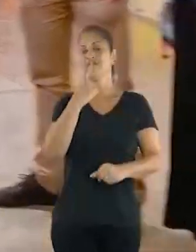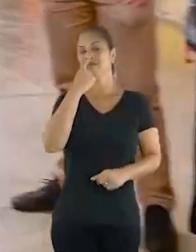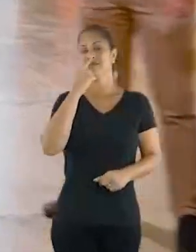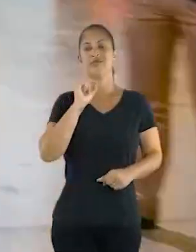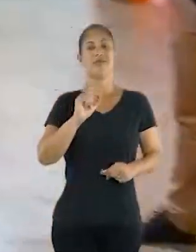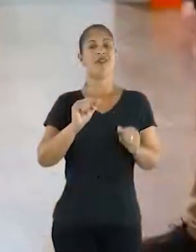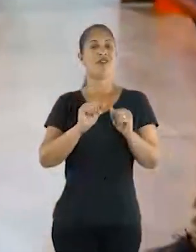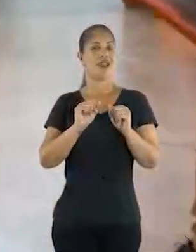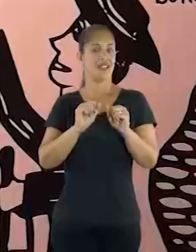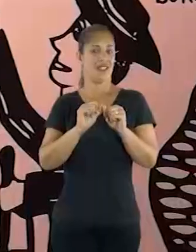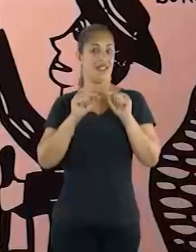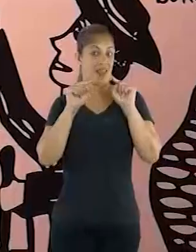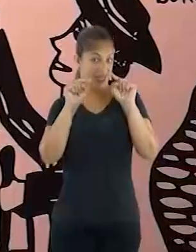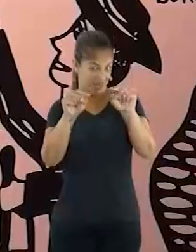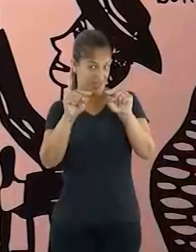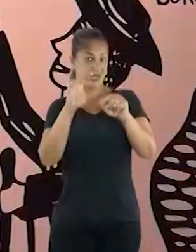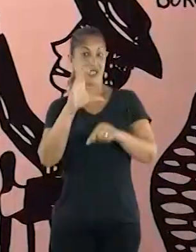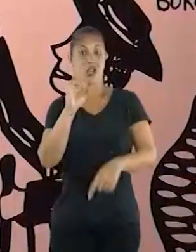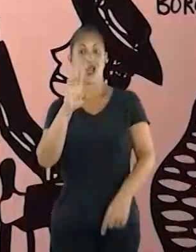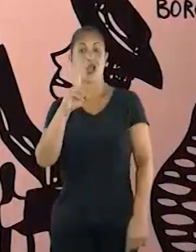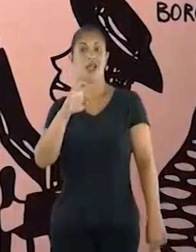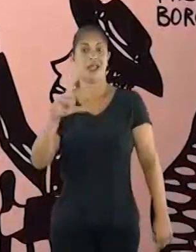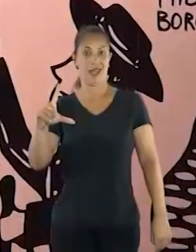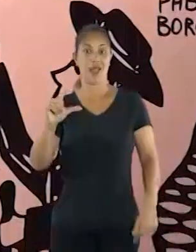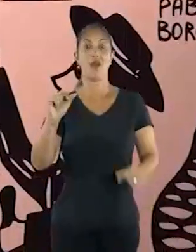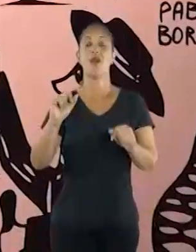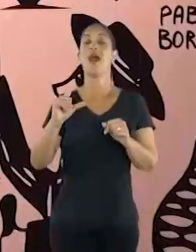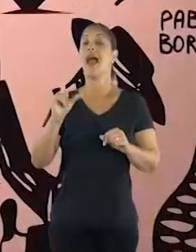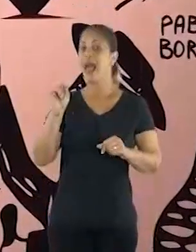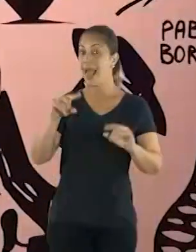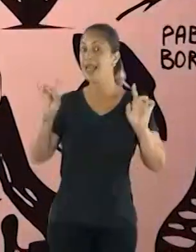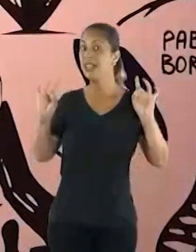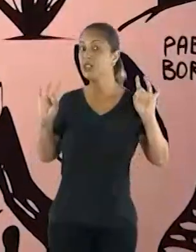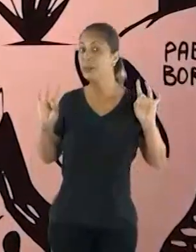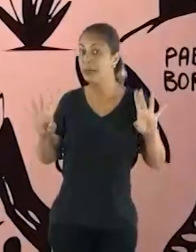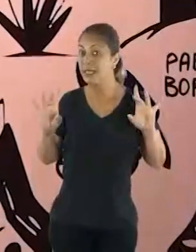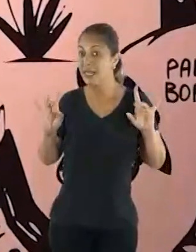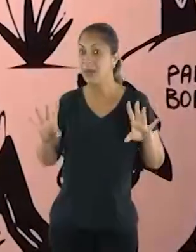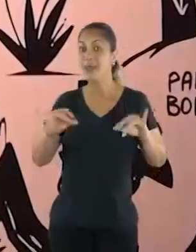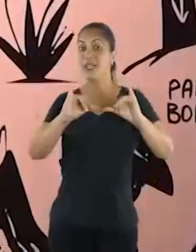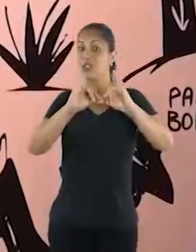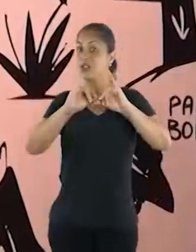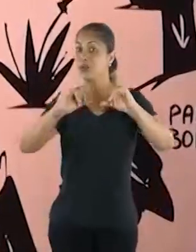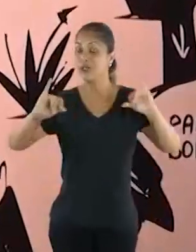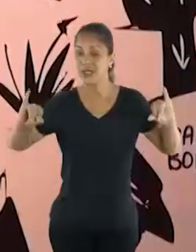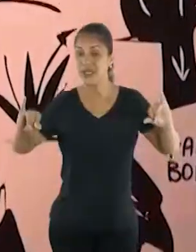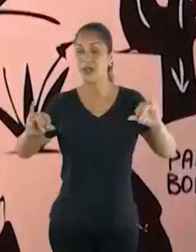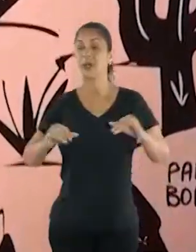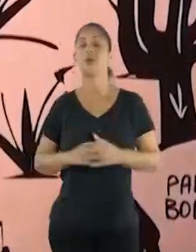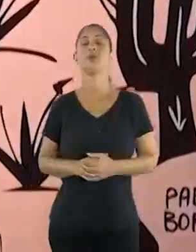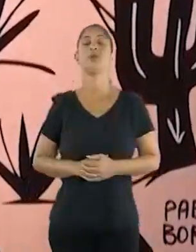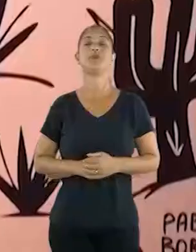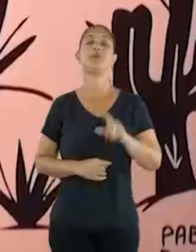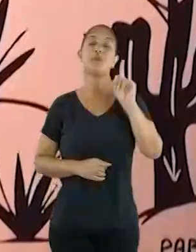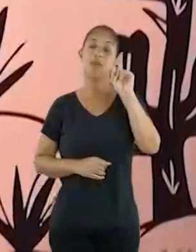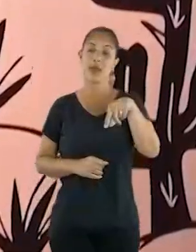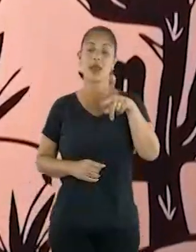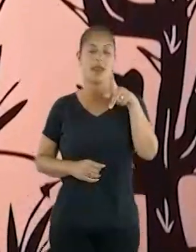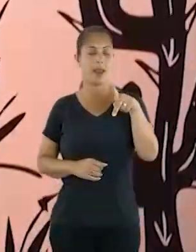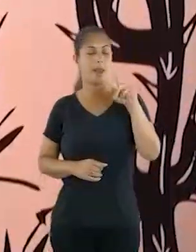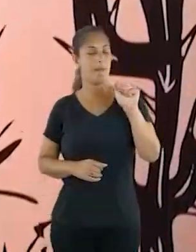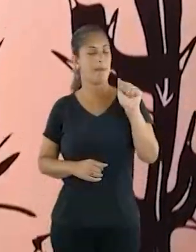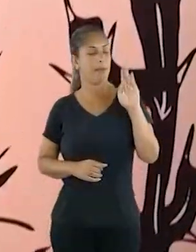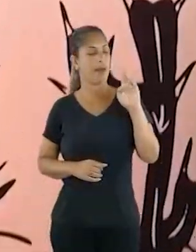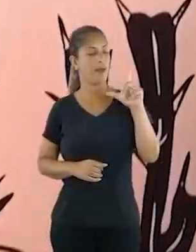inspirou a fazer esse cordel, que foi feito especialmente para a exposição aqui pelo Pablo